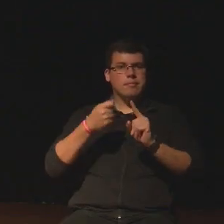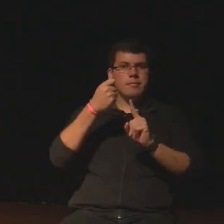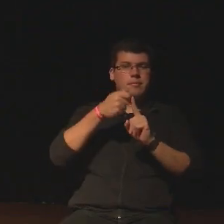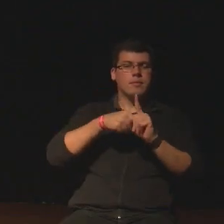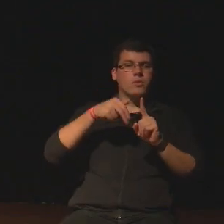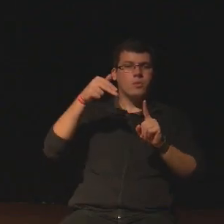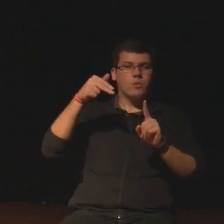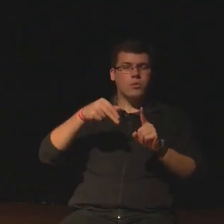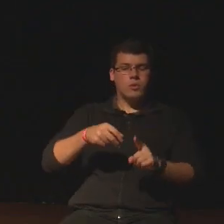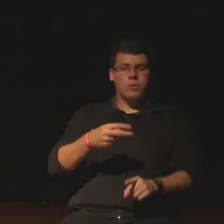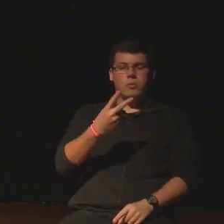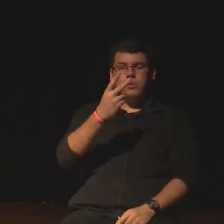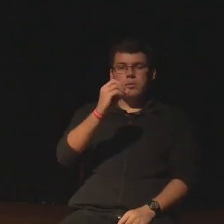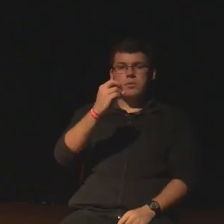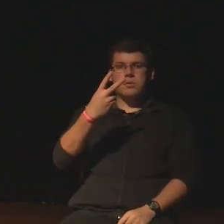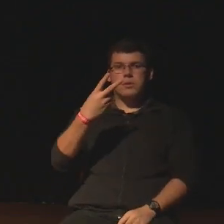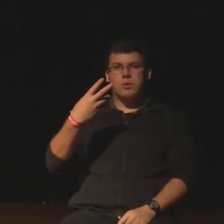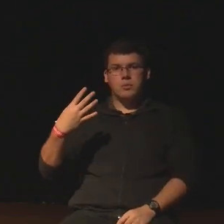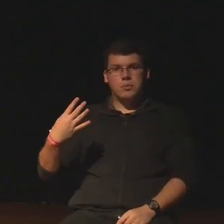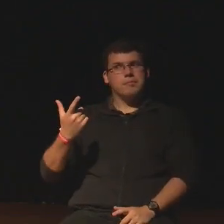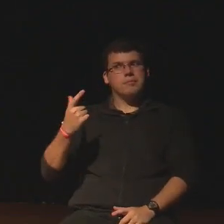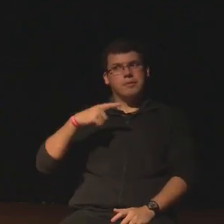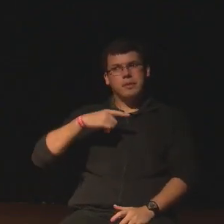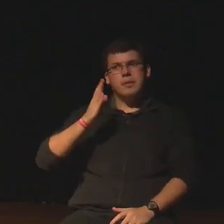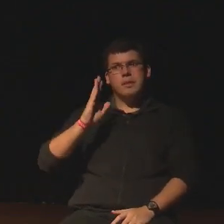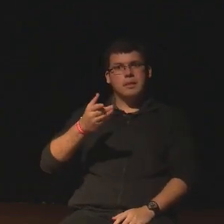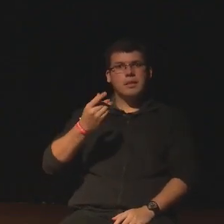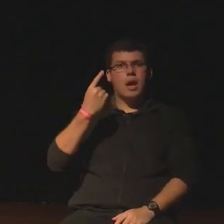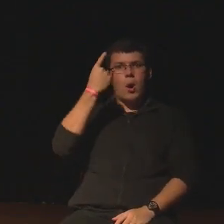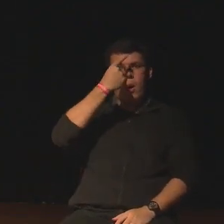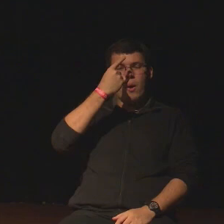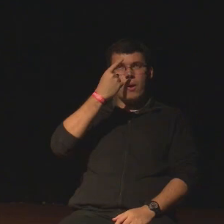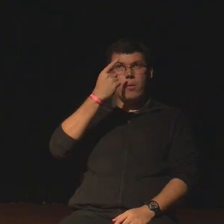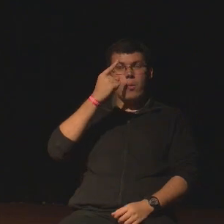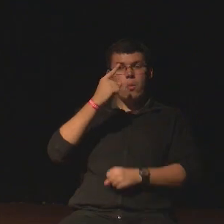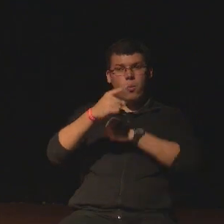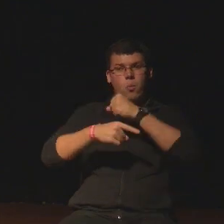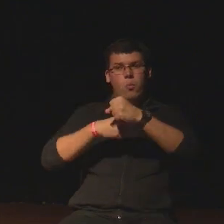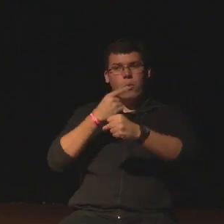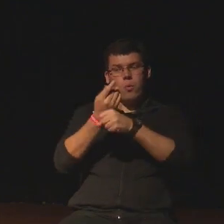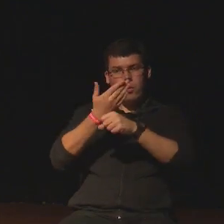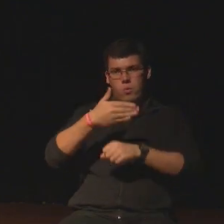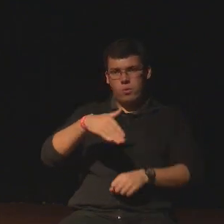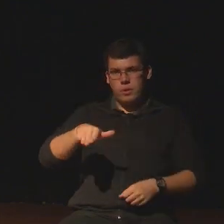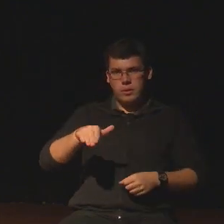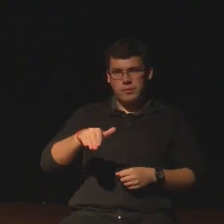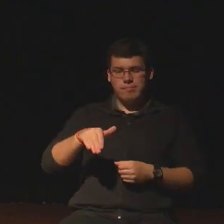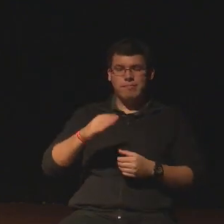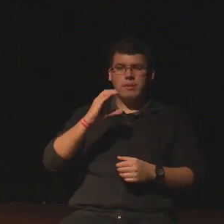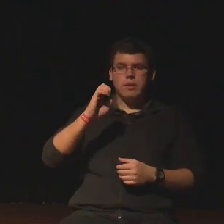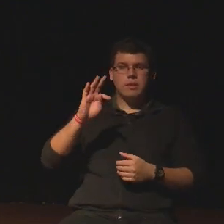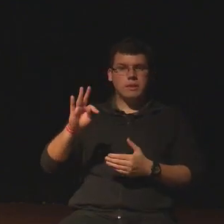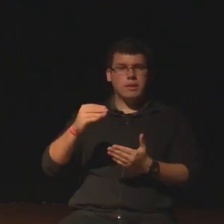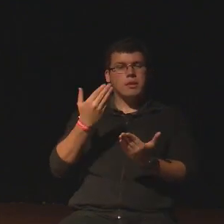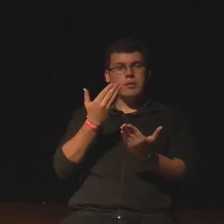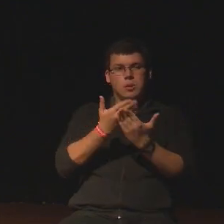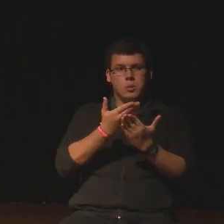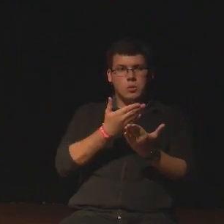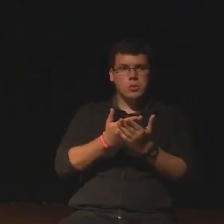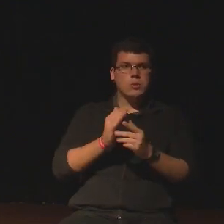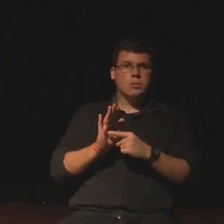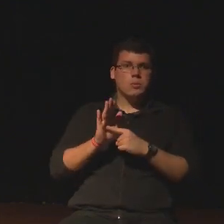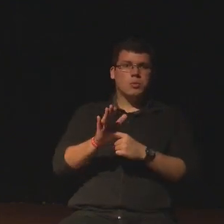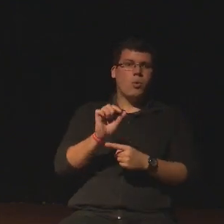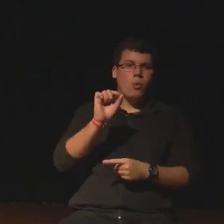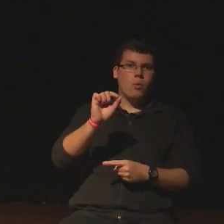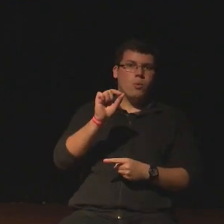1 ano e meio já nisso, e aí a CET, pelos estudos deles, indicou exatamente que o trânsito,